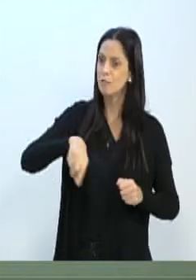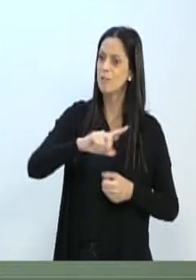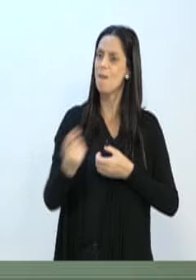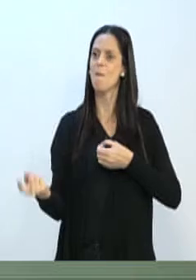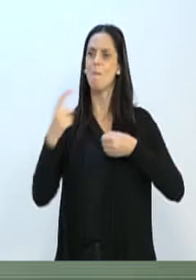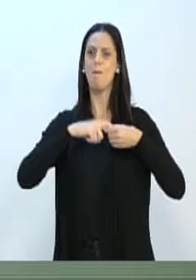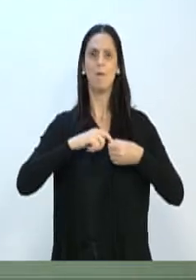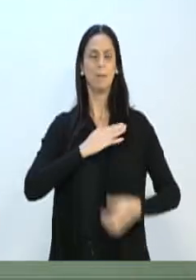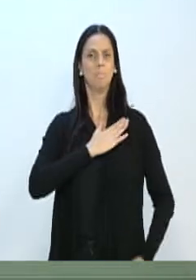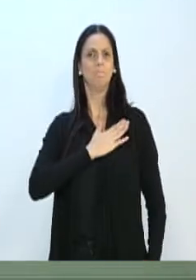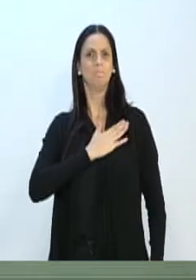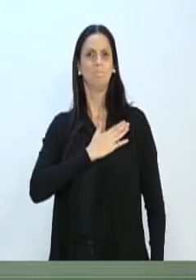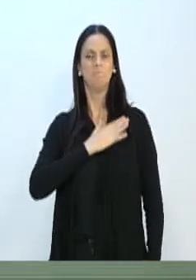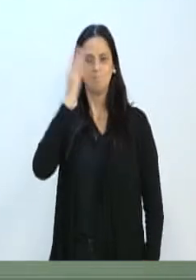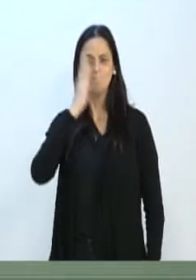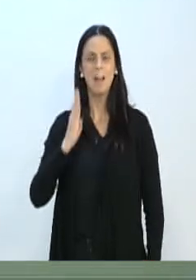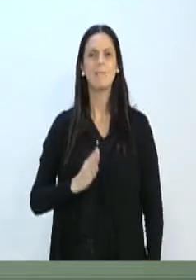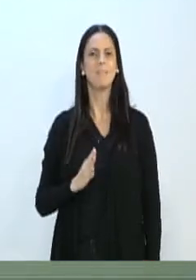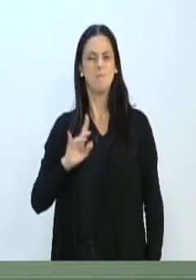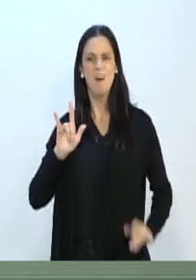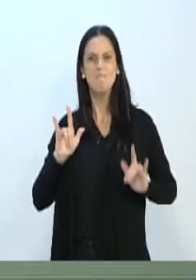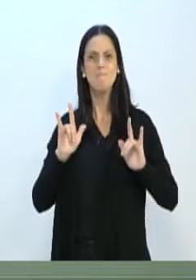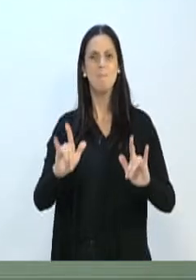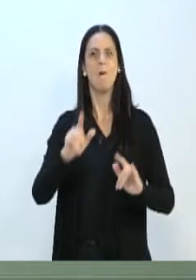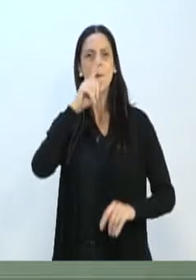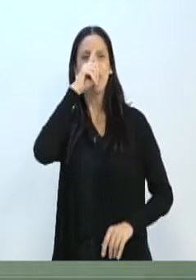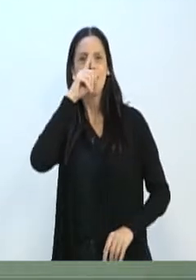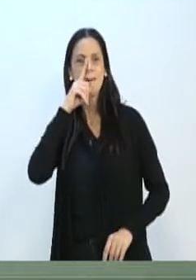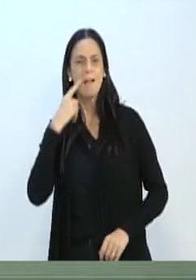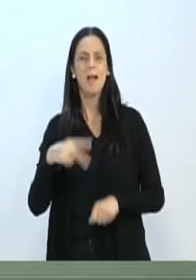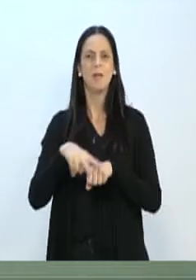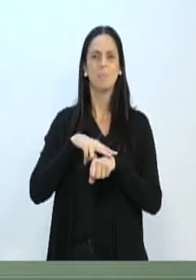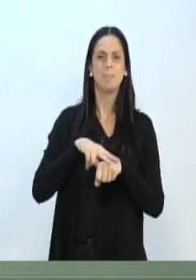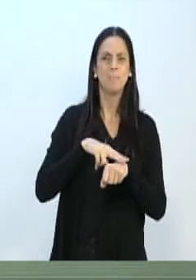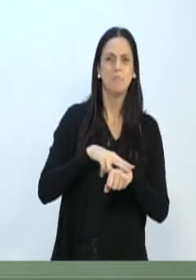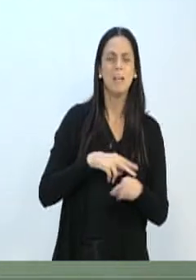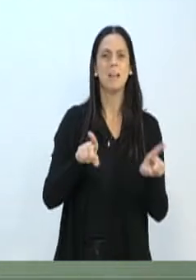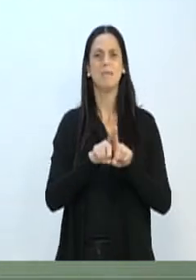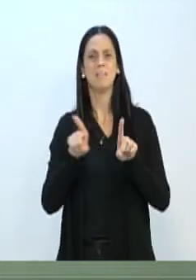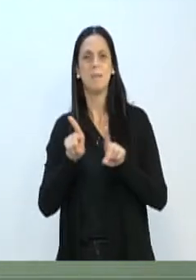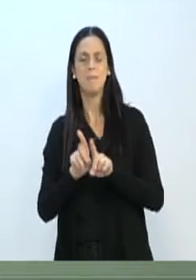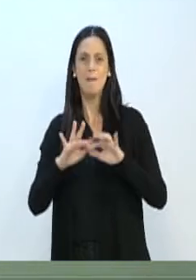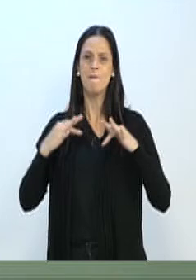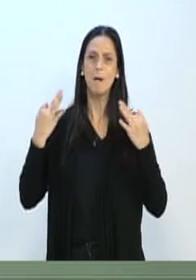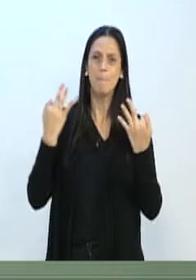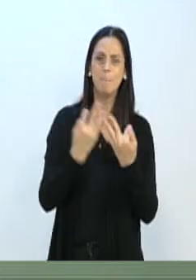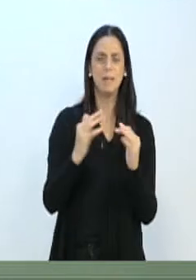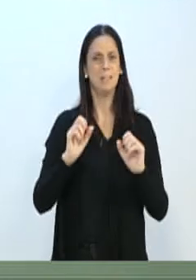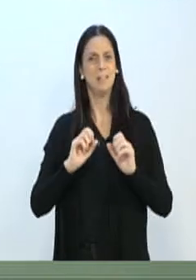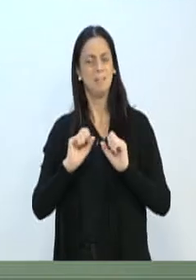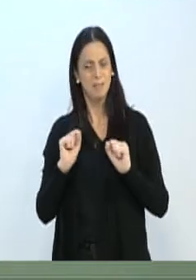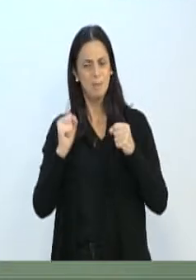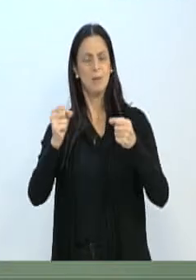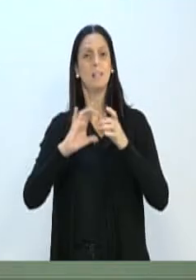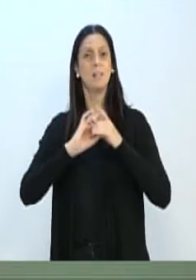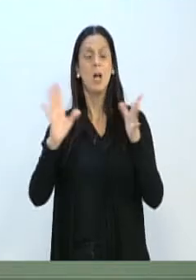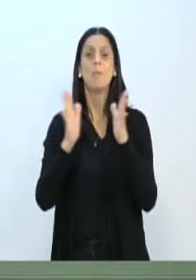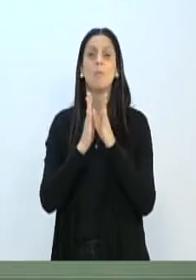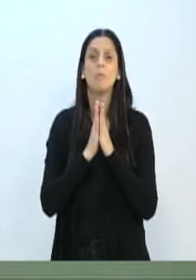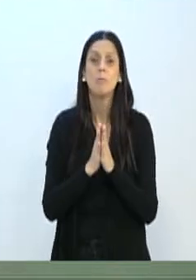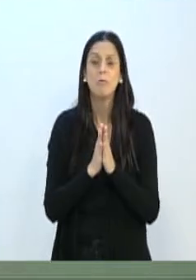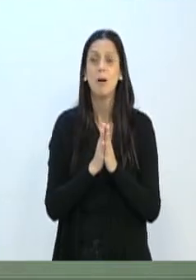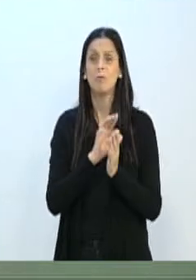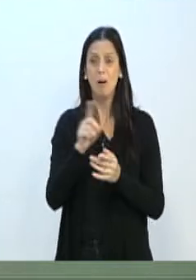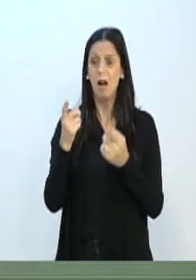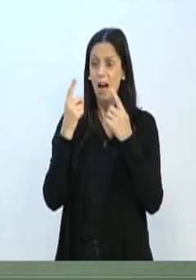à pátria, as nossas cores verde e amarela, a defesa da família, a defesa da liberdade. Não vamos jogar isso fora.